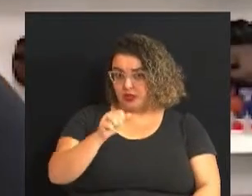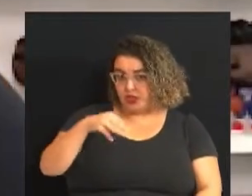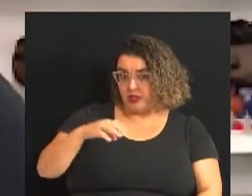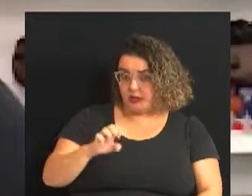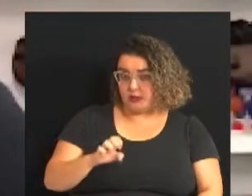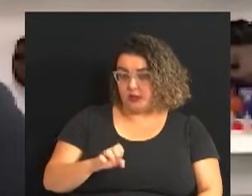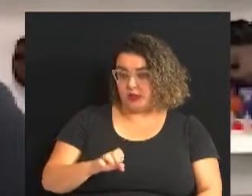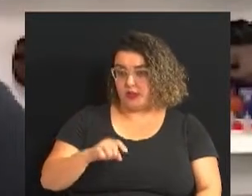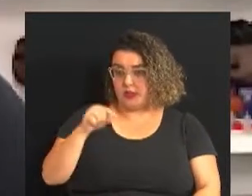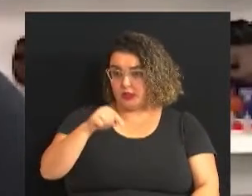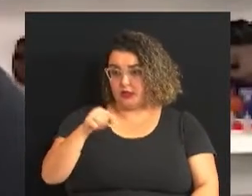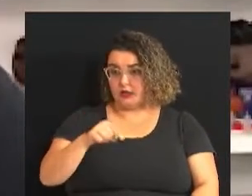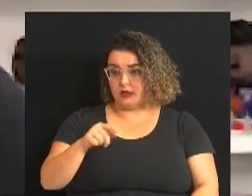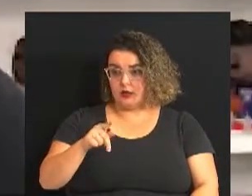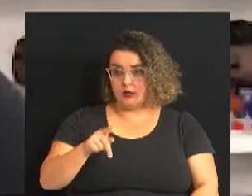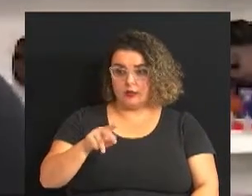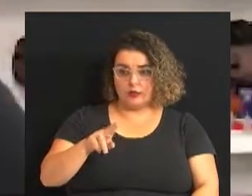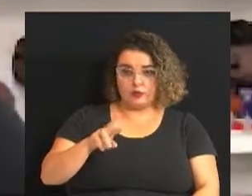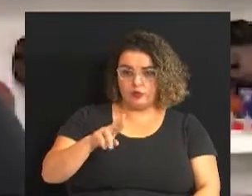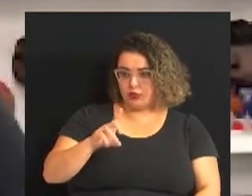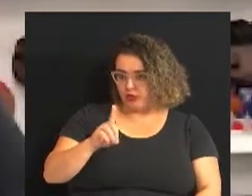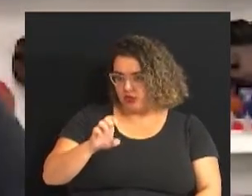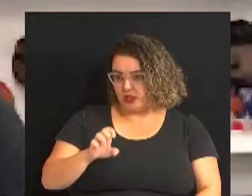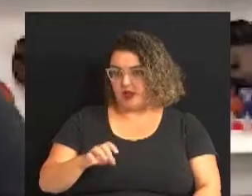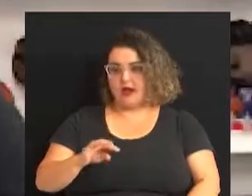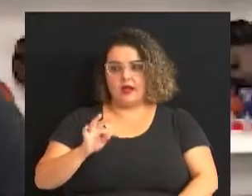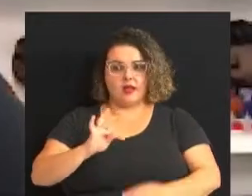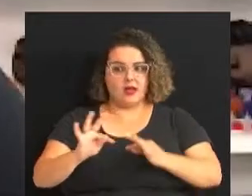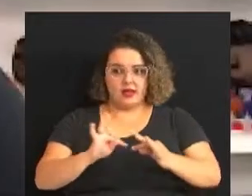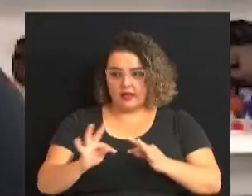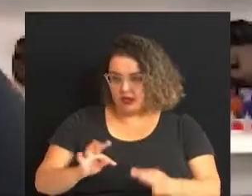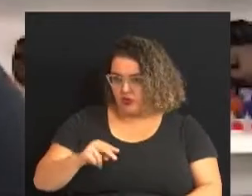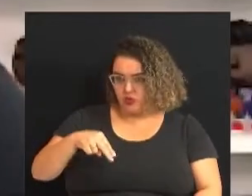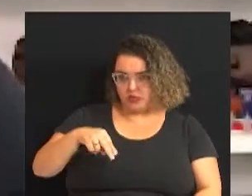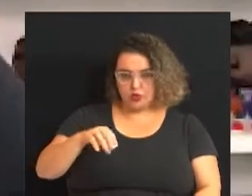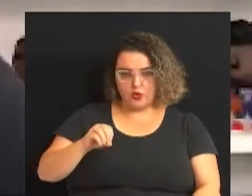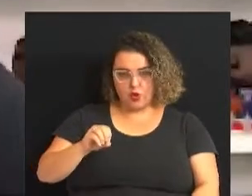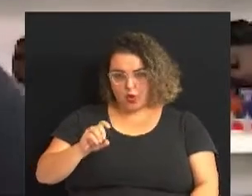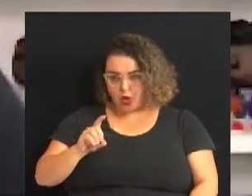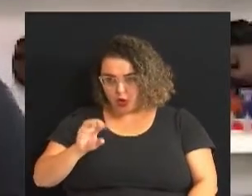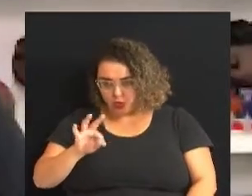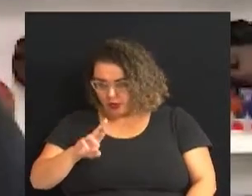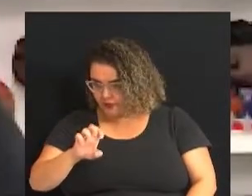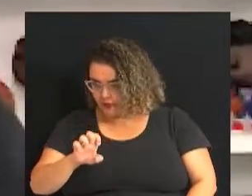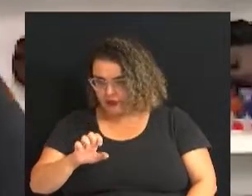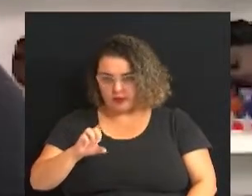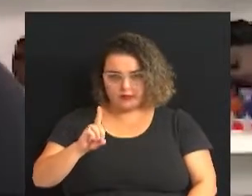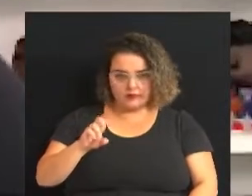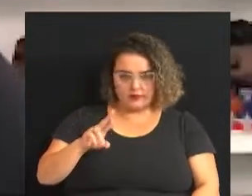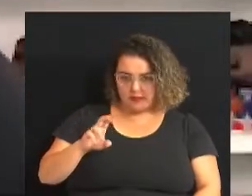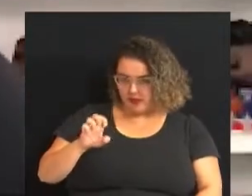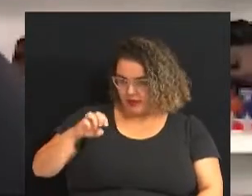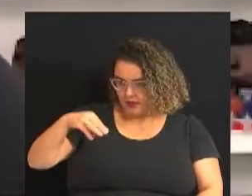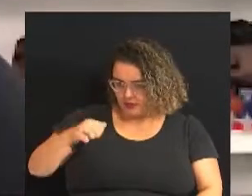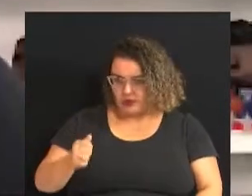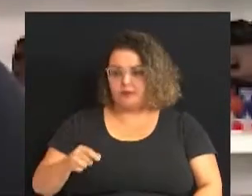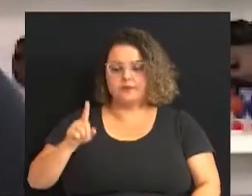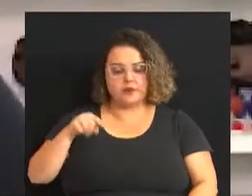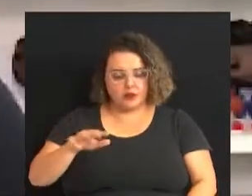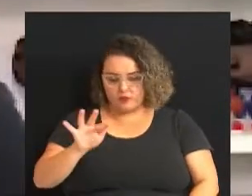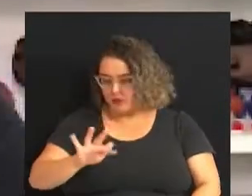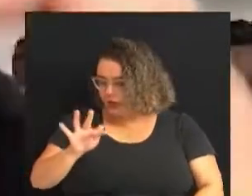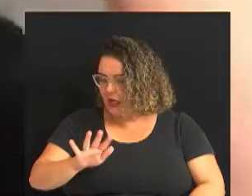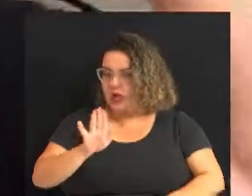em Purdue. A mãe dele é técnica em Notre Dame, numa universidade. Ela foi campeã universitária. Ela trabalhou como assistente